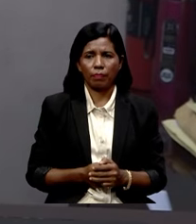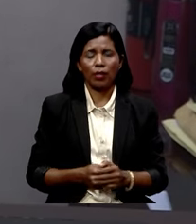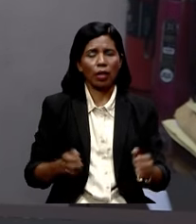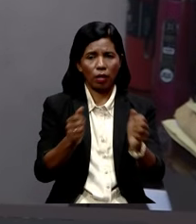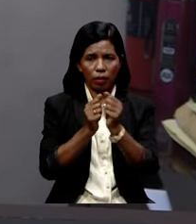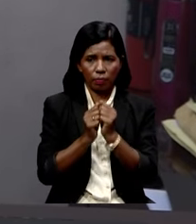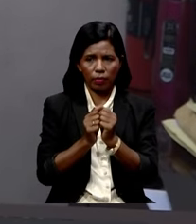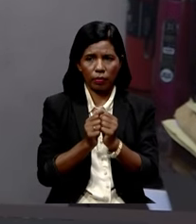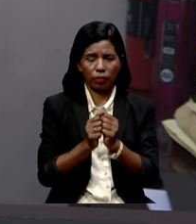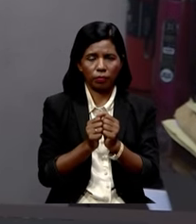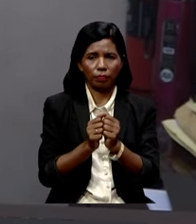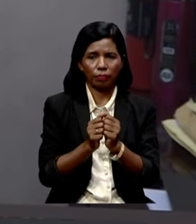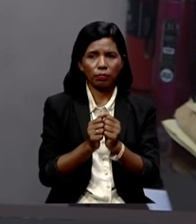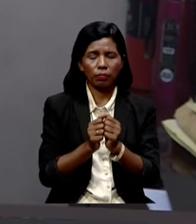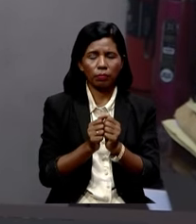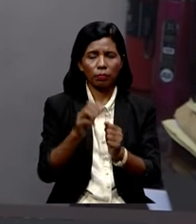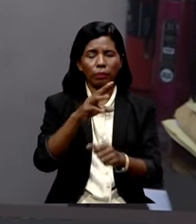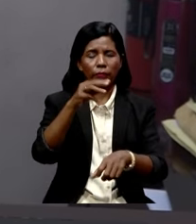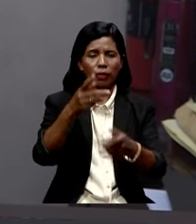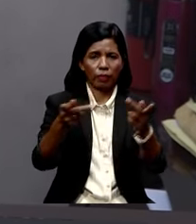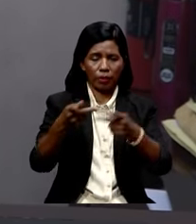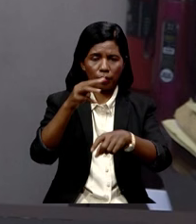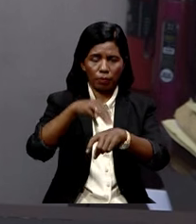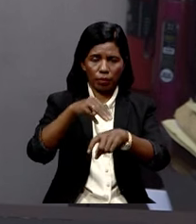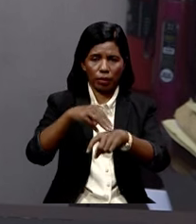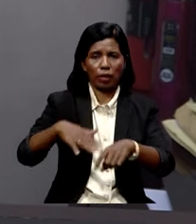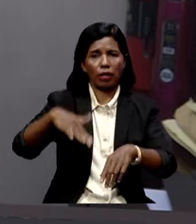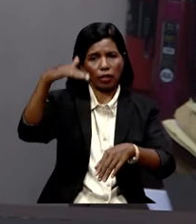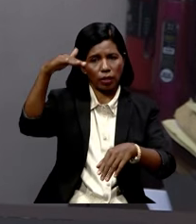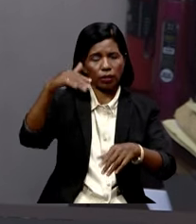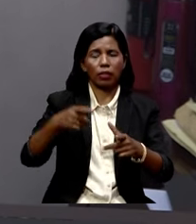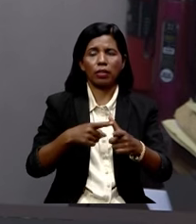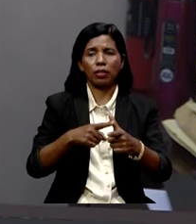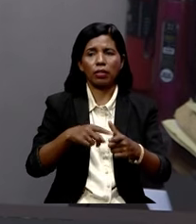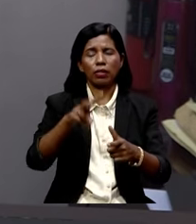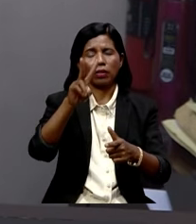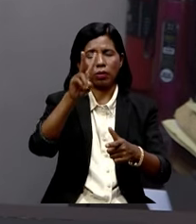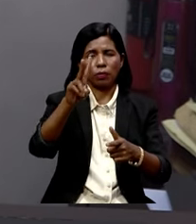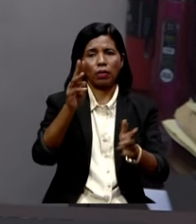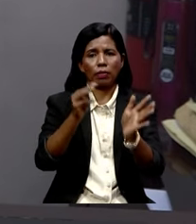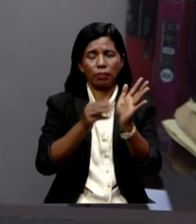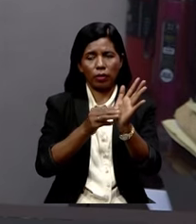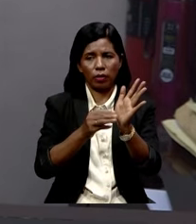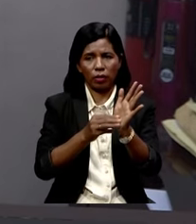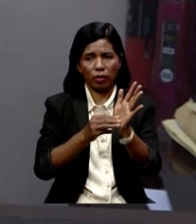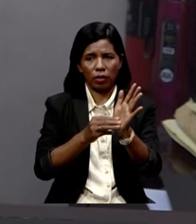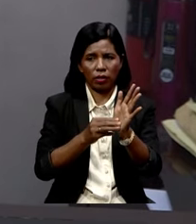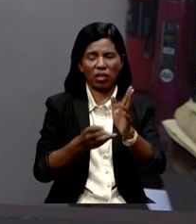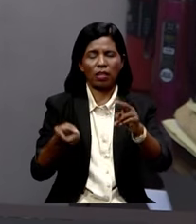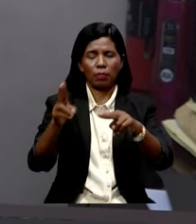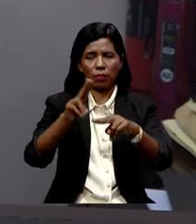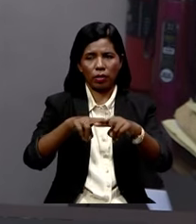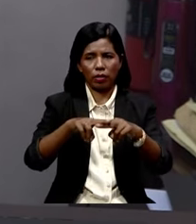Hamutuk, altar neneás, 2 metros, mais está